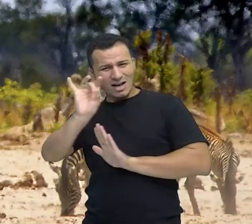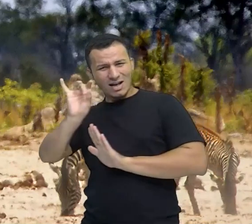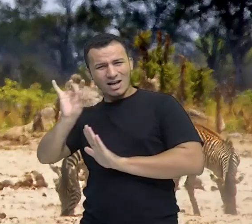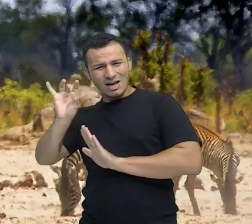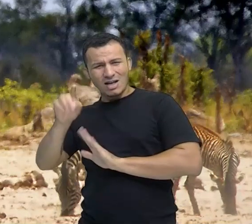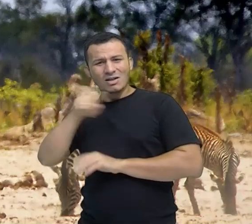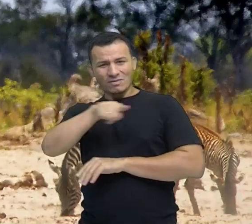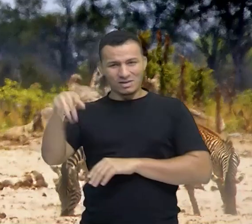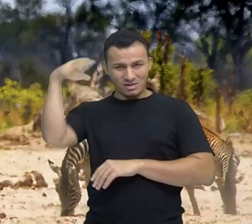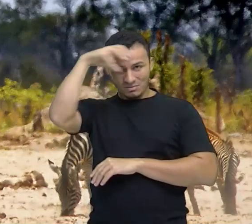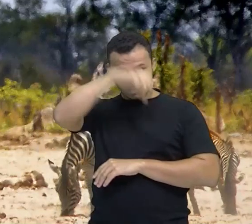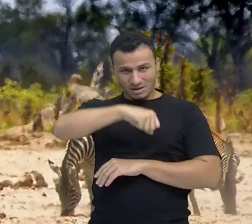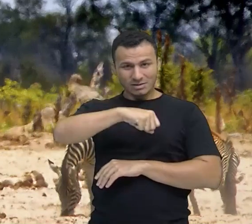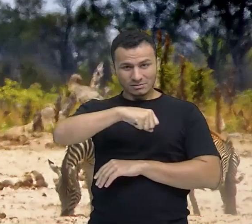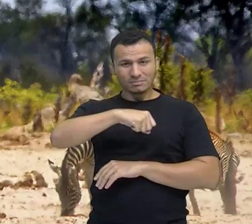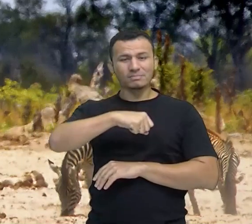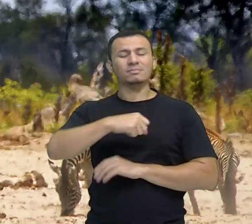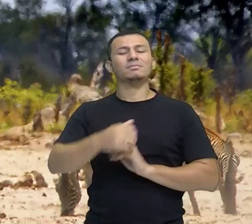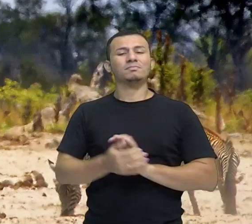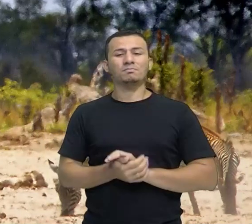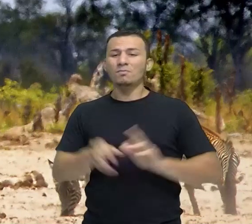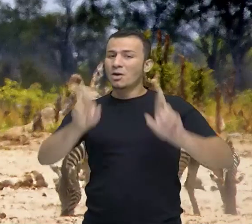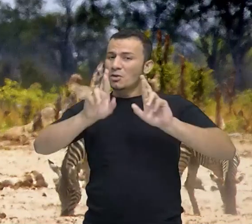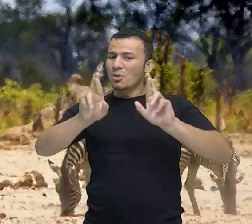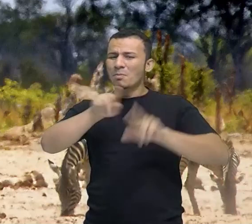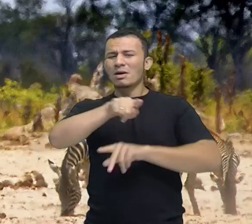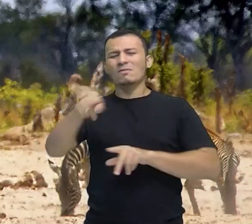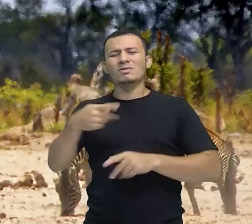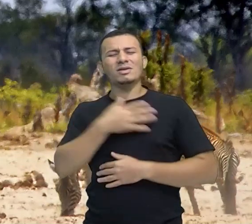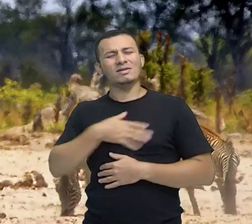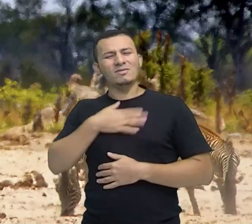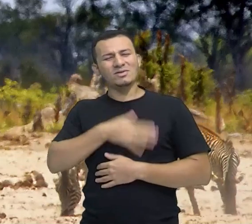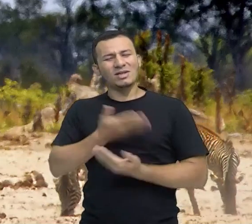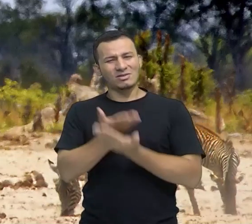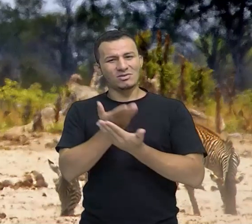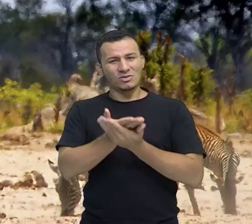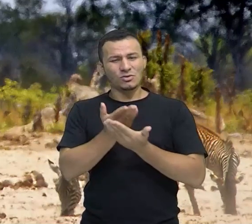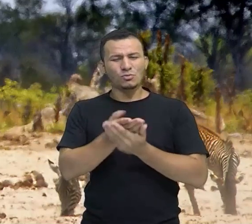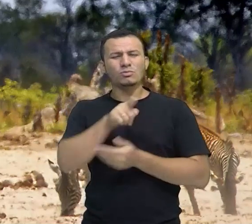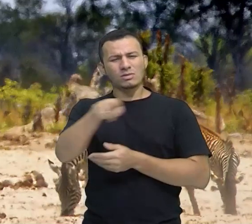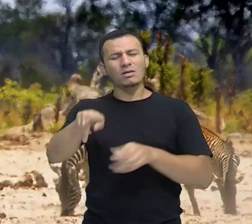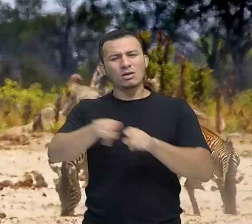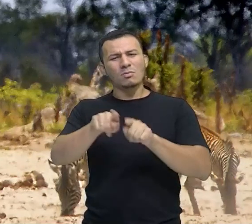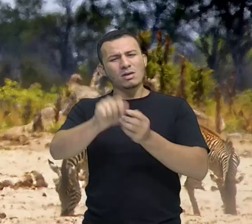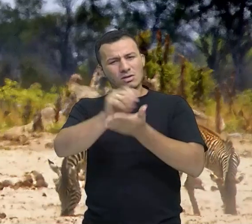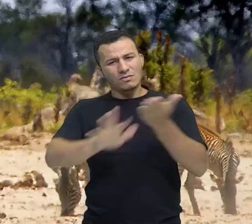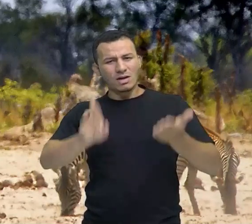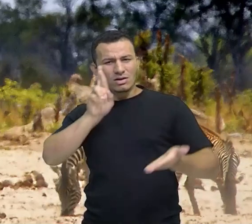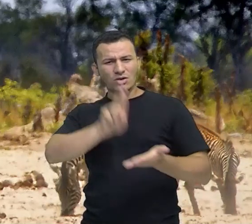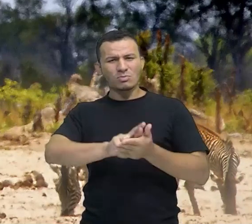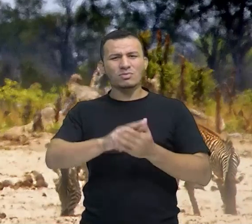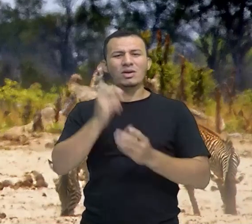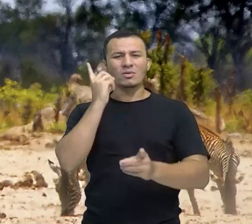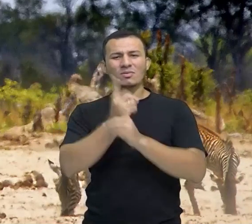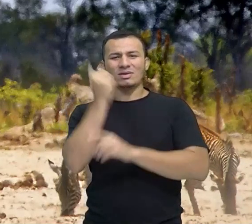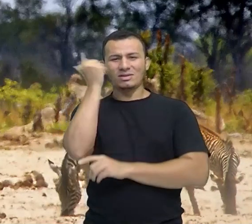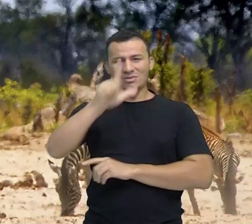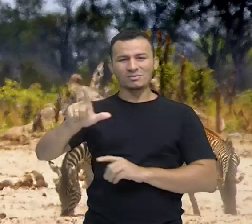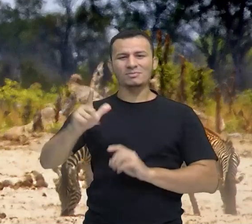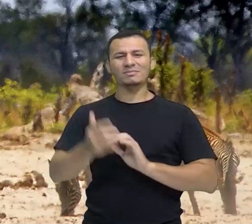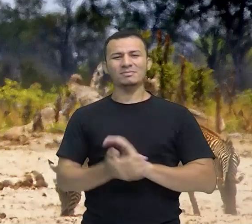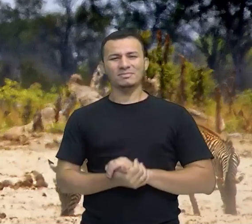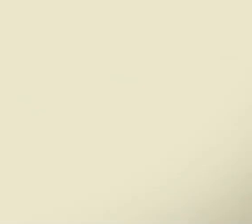a grama, o miligrama. Eu espero que você tenha gostado da aula de hoje. Estude, faça os exercícios e até a próxima aula.